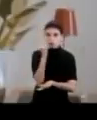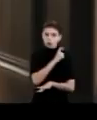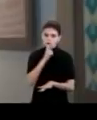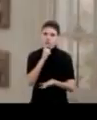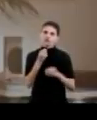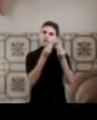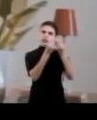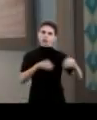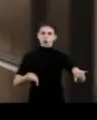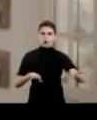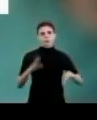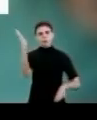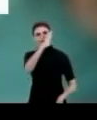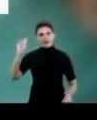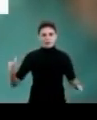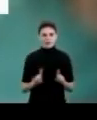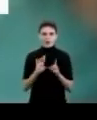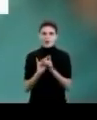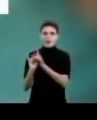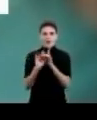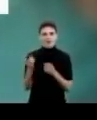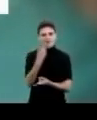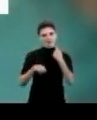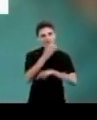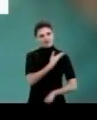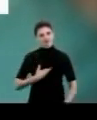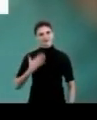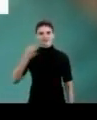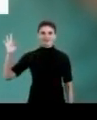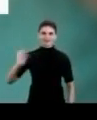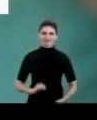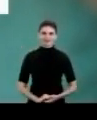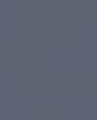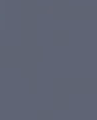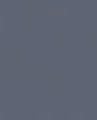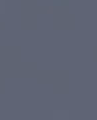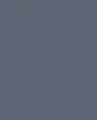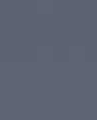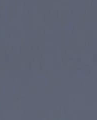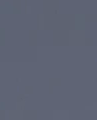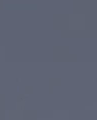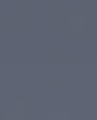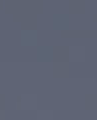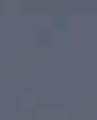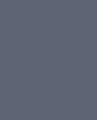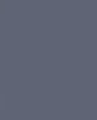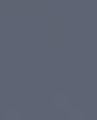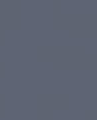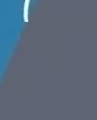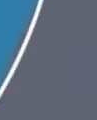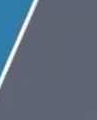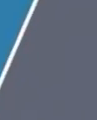news, espalha destruição. Brasil, União e Reconstrução. Governo Federal.